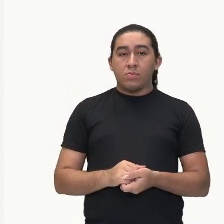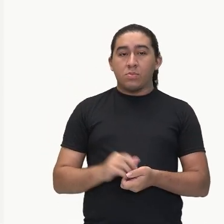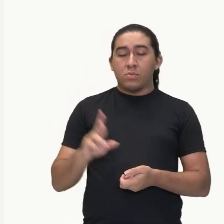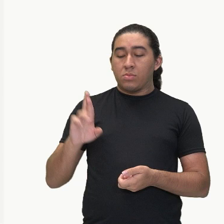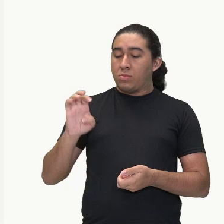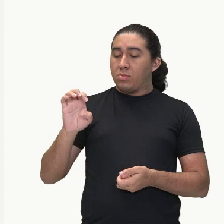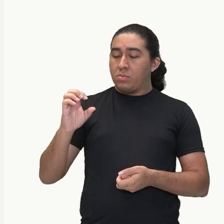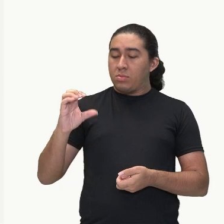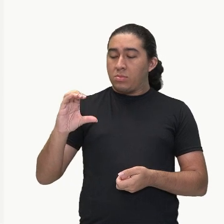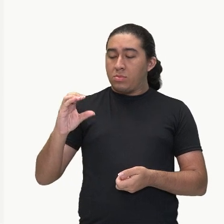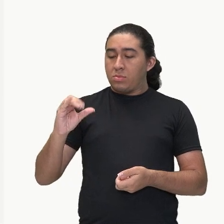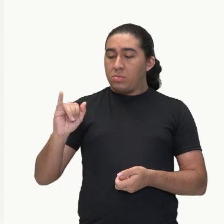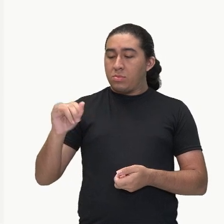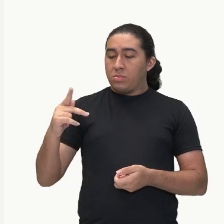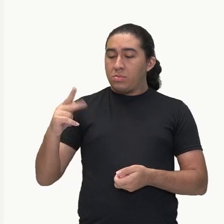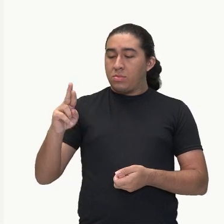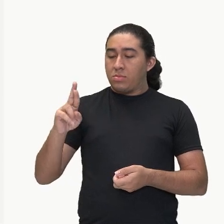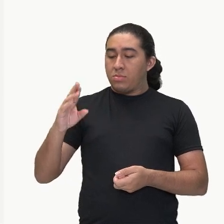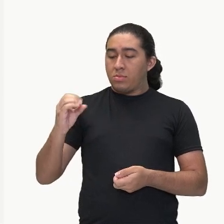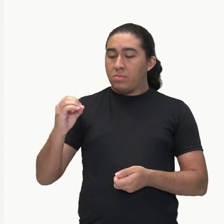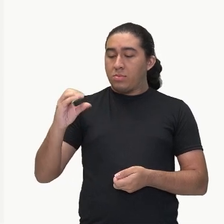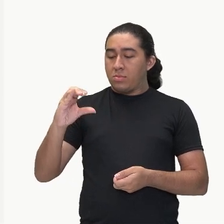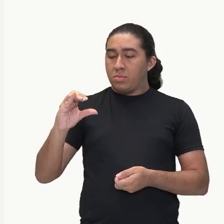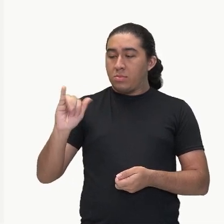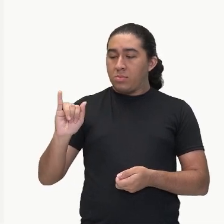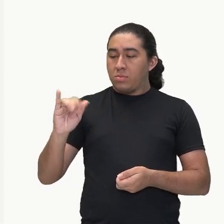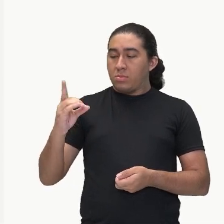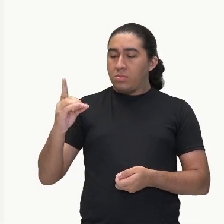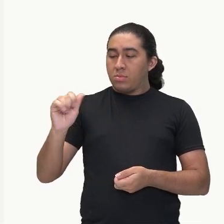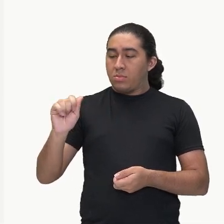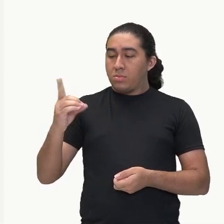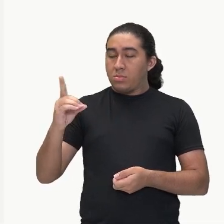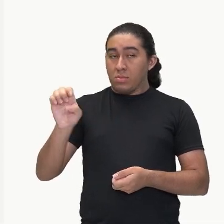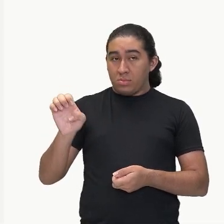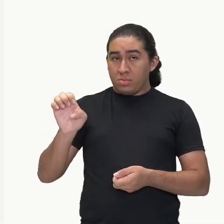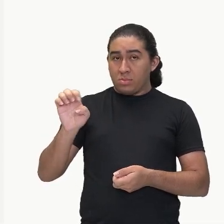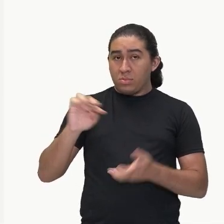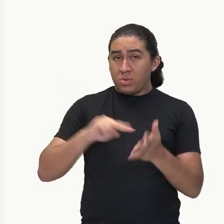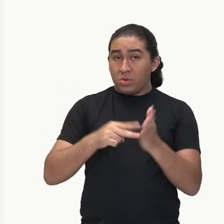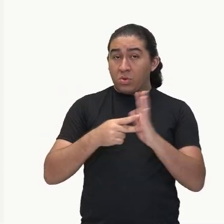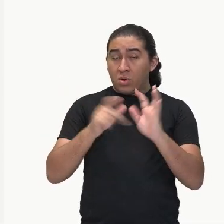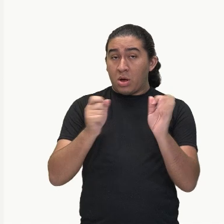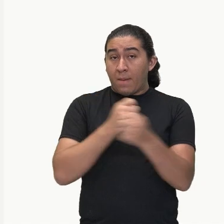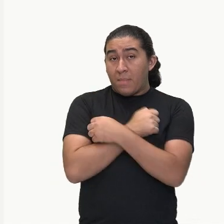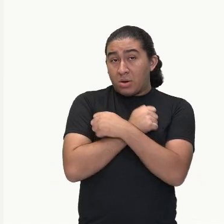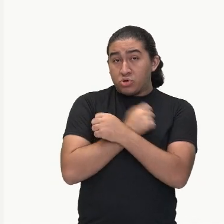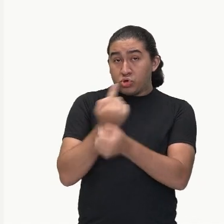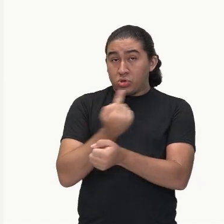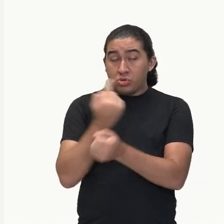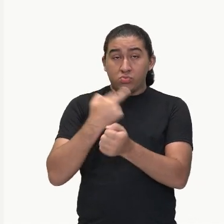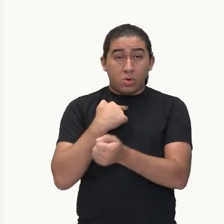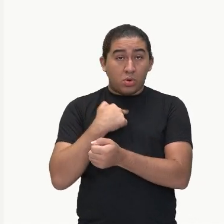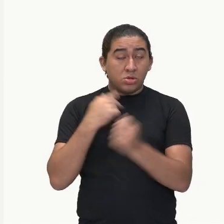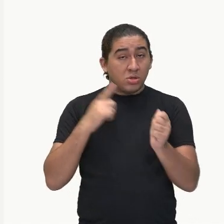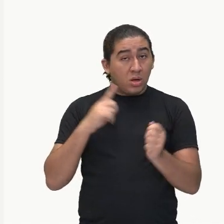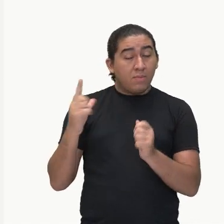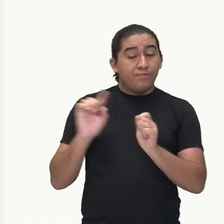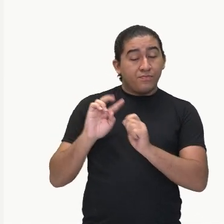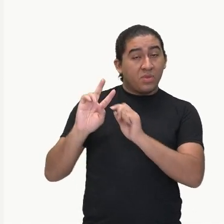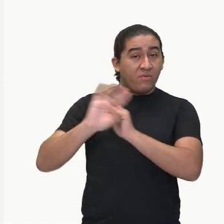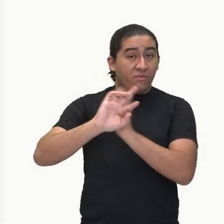Abraçar, ninguém se abraça sozinho, né, pessoal? Quem abraça, abraça alguém. As pessoas se abraçaram. Então, dá uma ideia